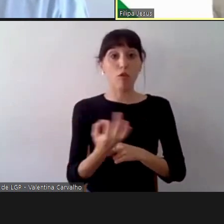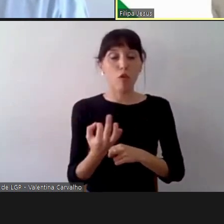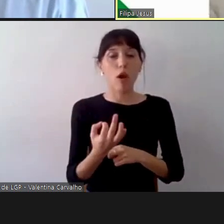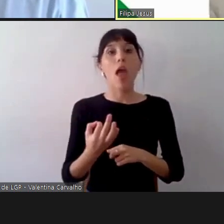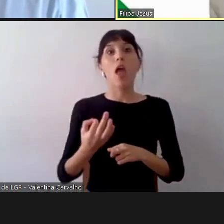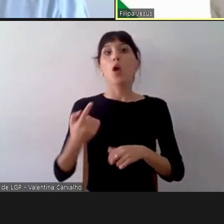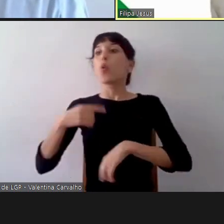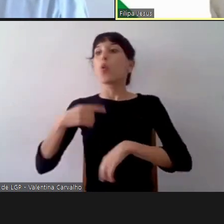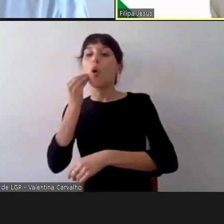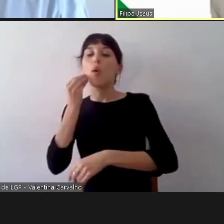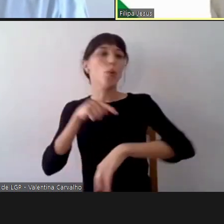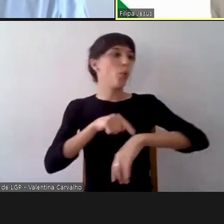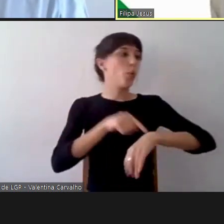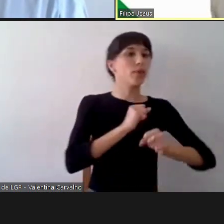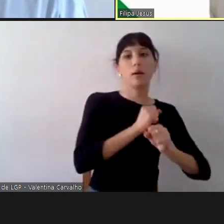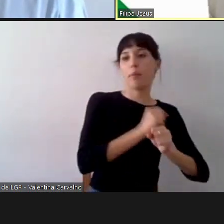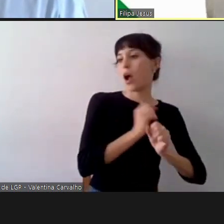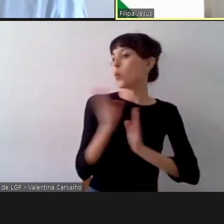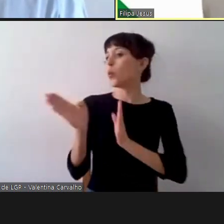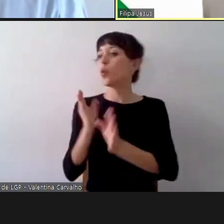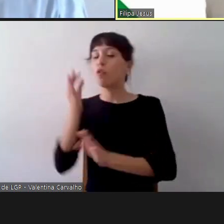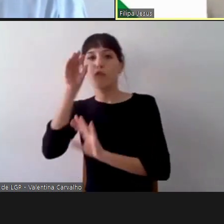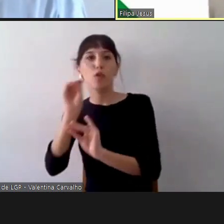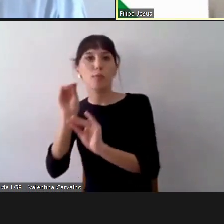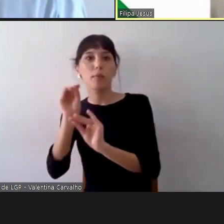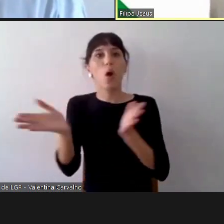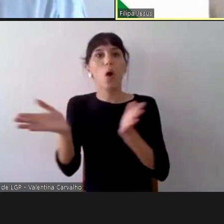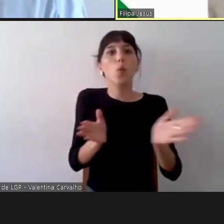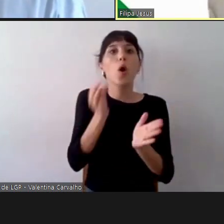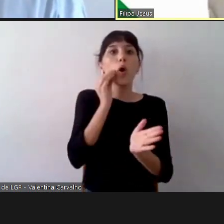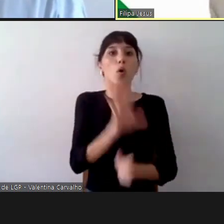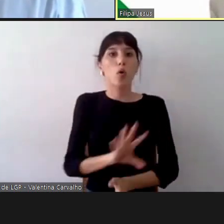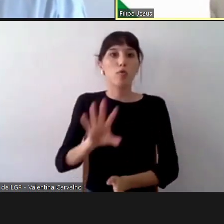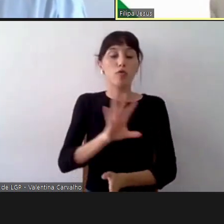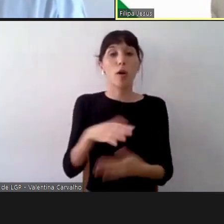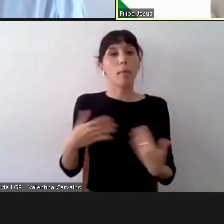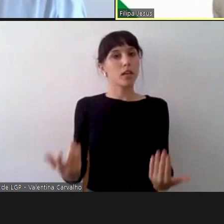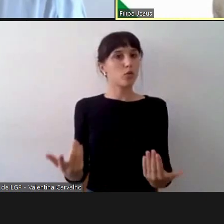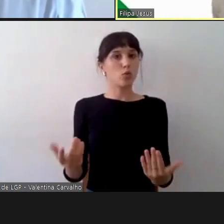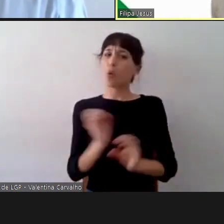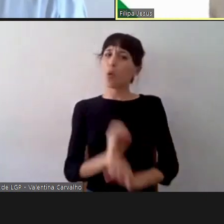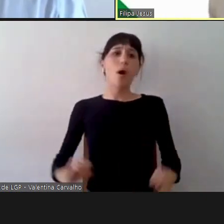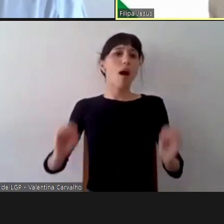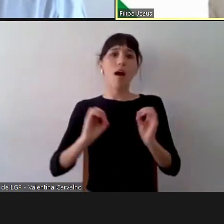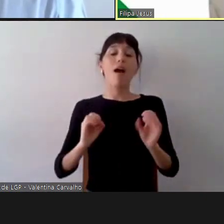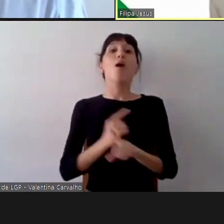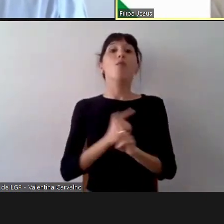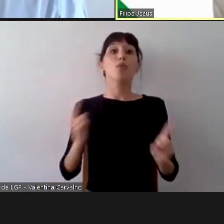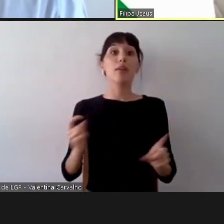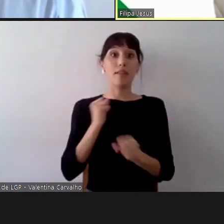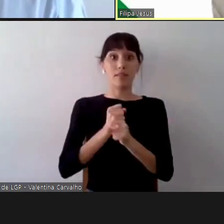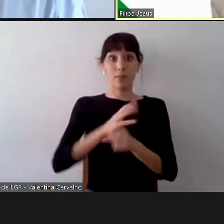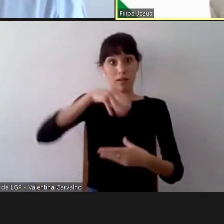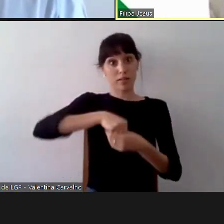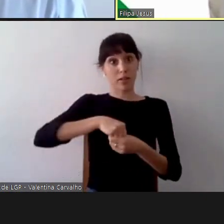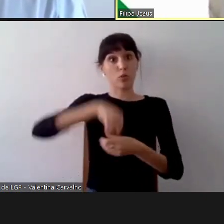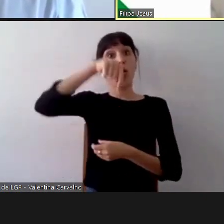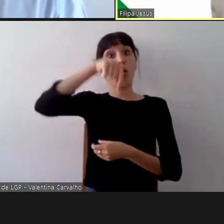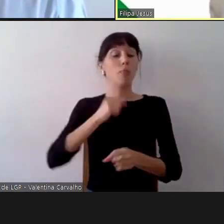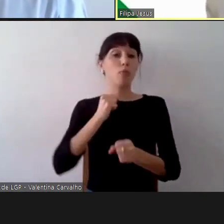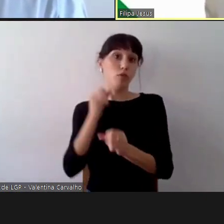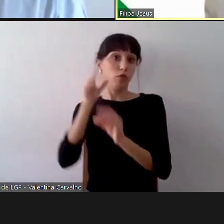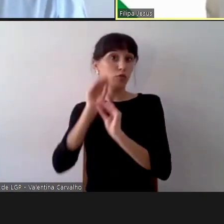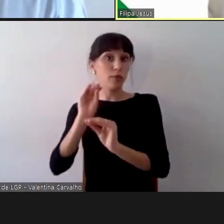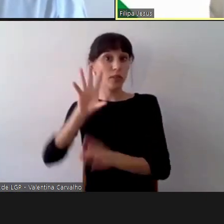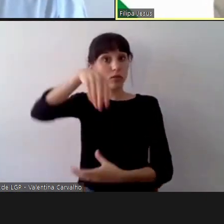conciliação entre o tempo para a formação e a sua atividade profissional, porque isto é facilitar, e daí, voltamos à questão